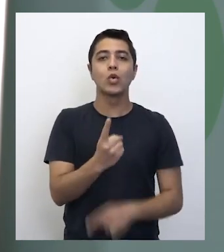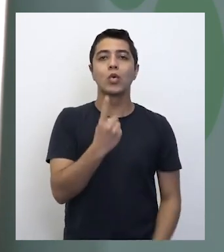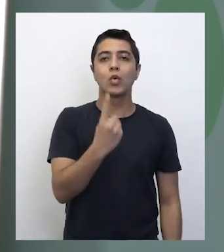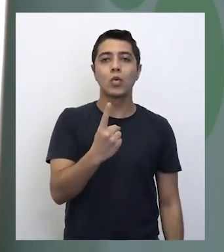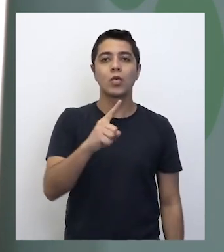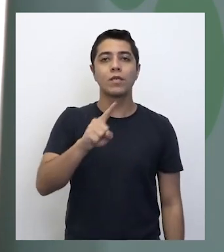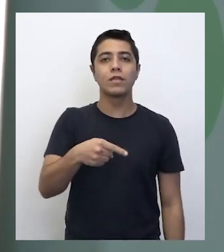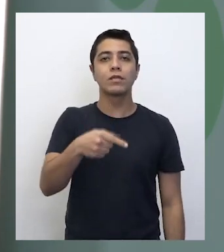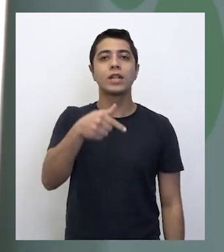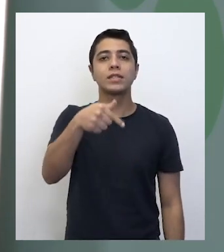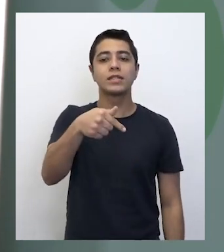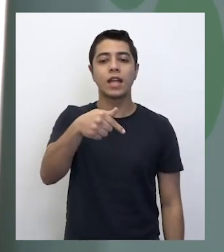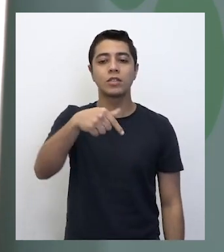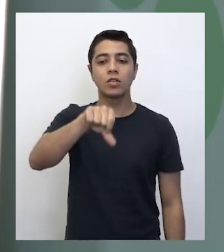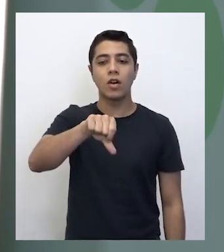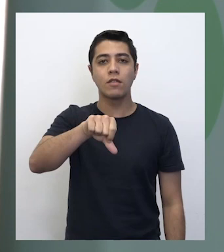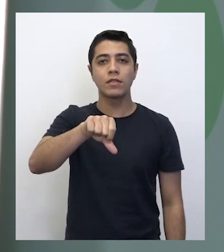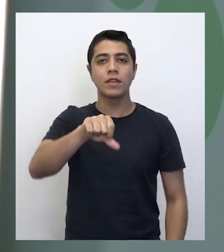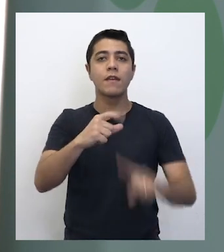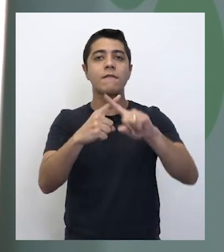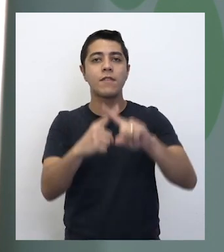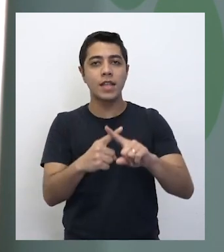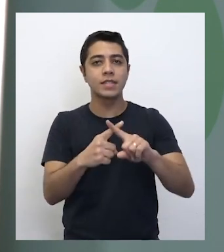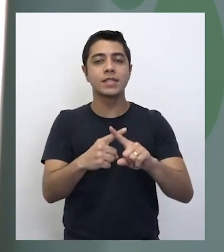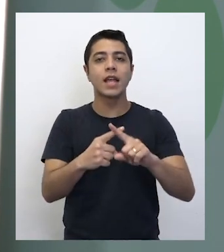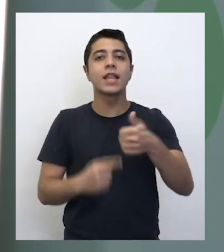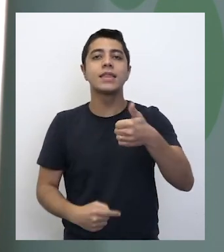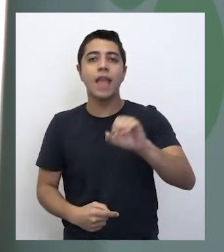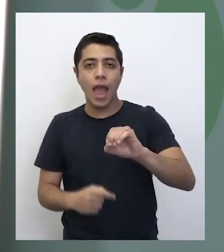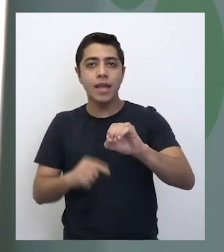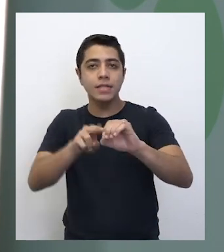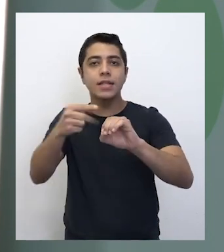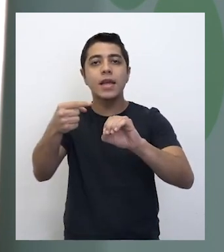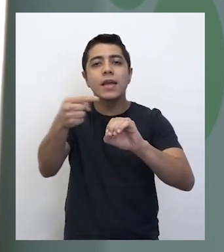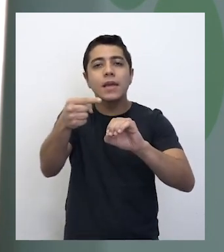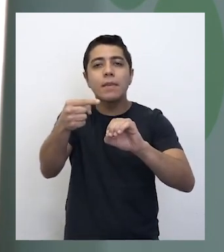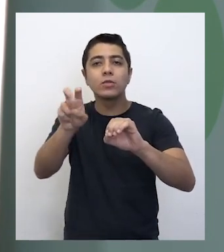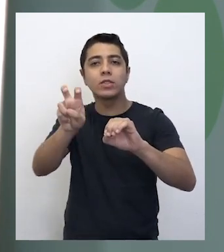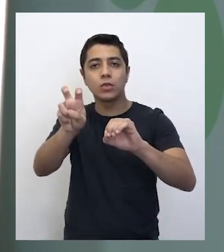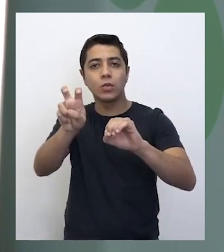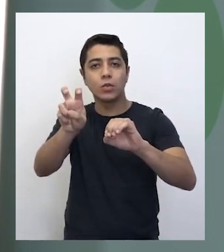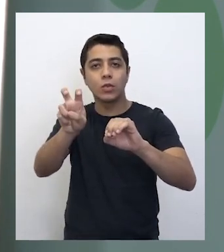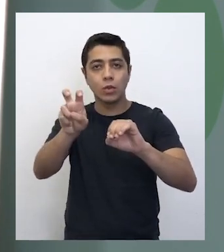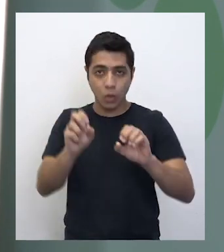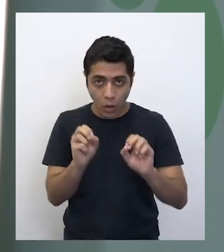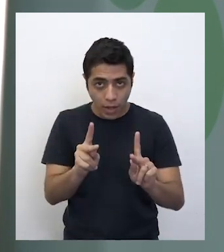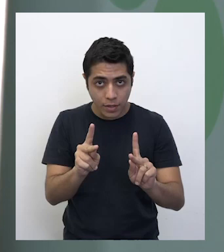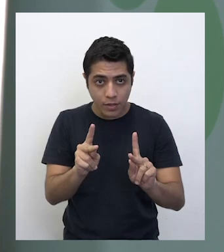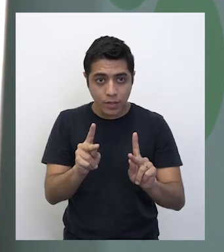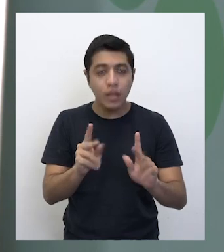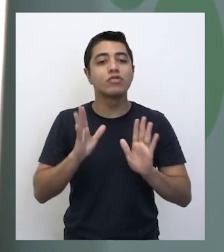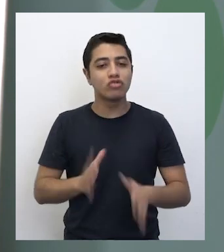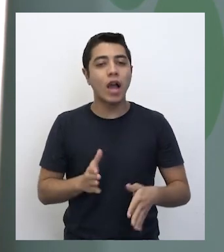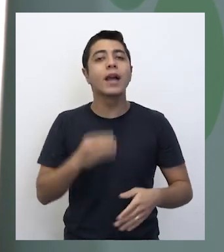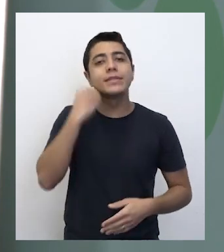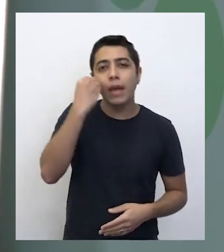1,79 vezes 10 a menos 5, é um valor bem pequenininho, perfeito? Eu fiz para o experimento 1, para o 2 e para o 3.